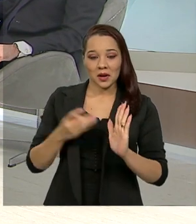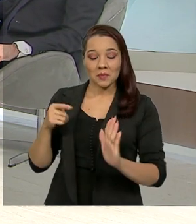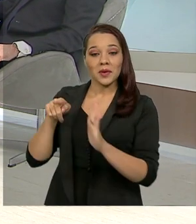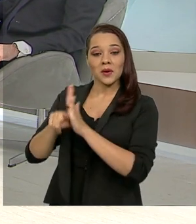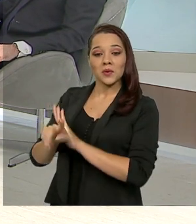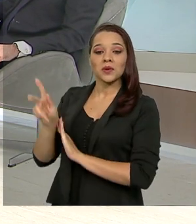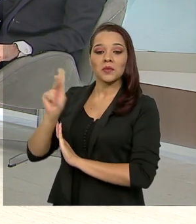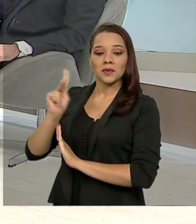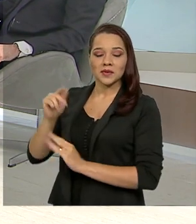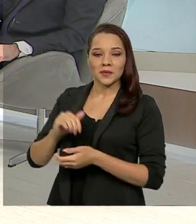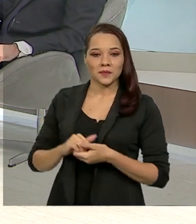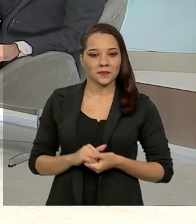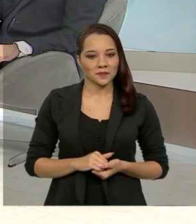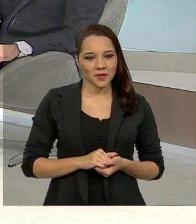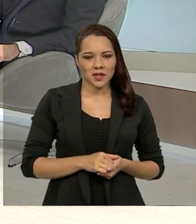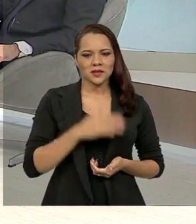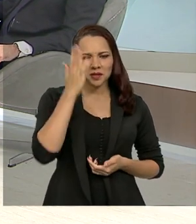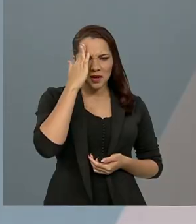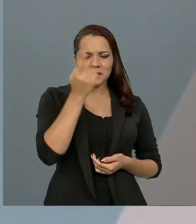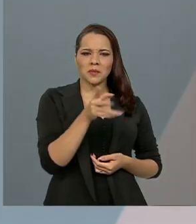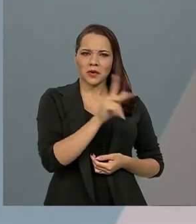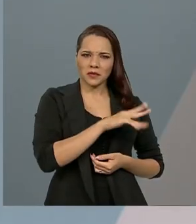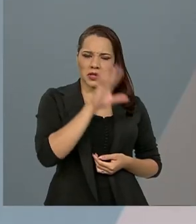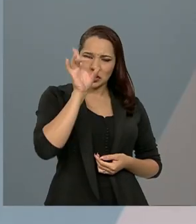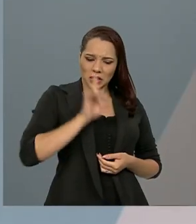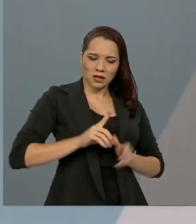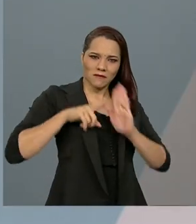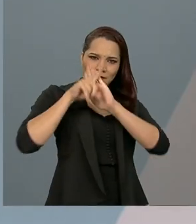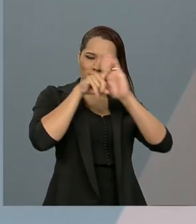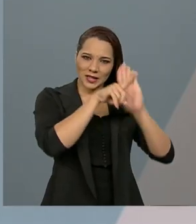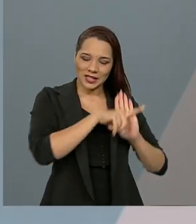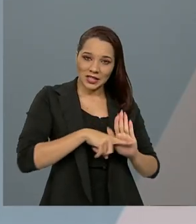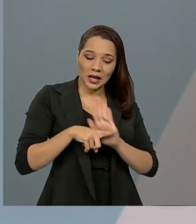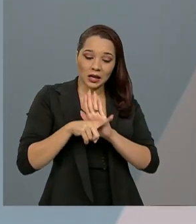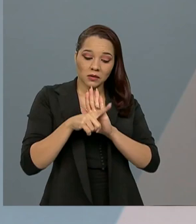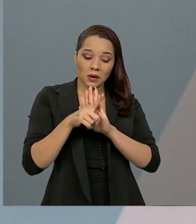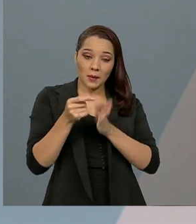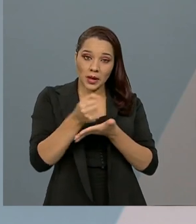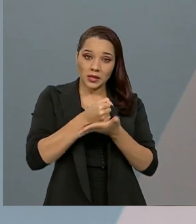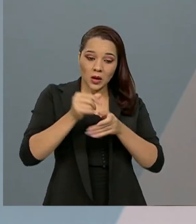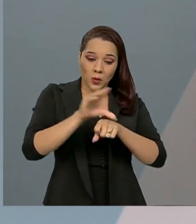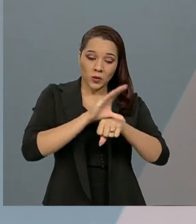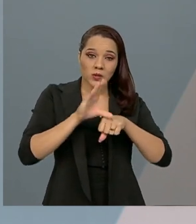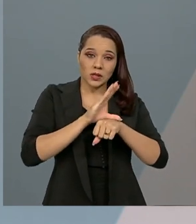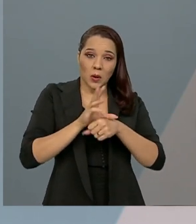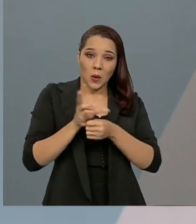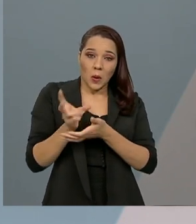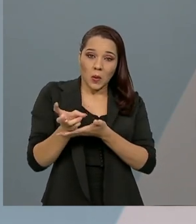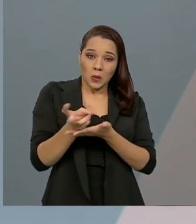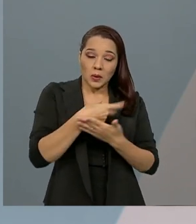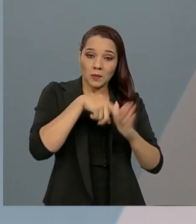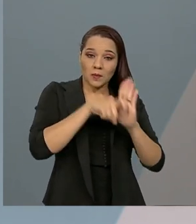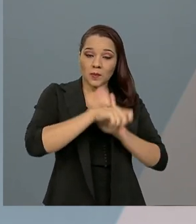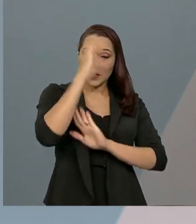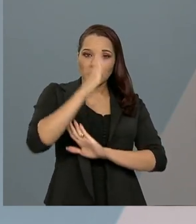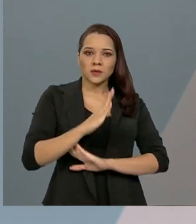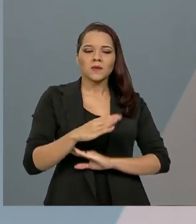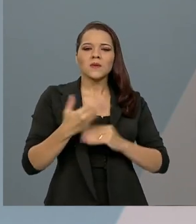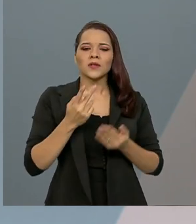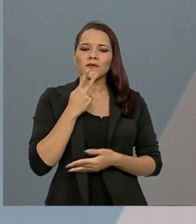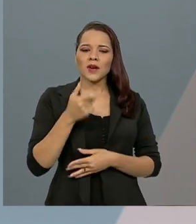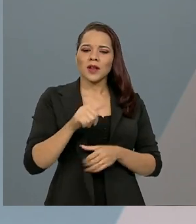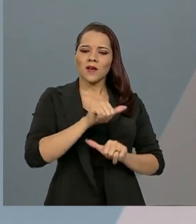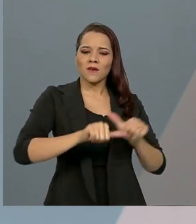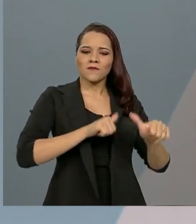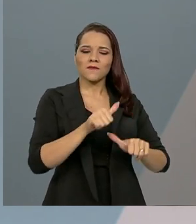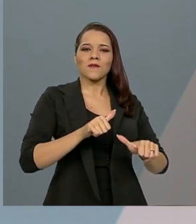Professor, a gente sabe que o senhor é professor de Direito e está investigando aí, à luz da Constituição, a carga tributária do país. E quando a gente fala em